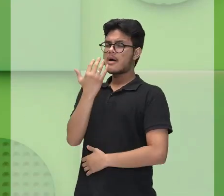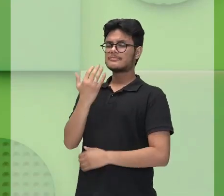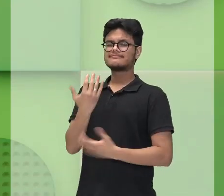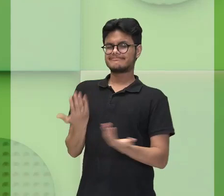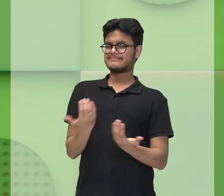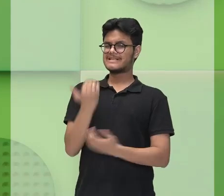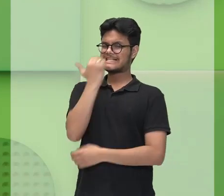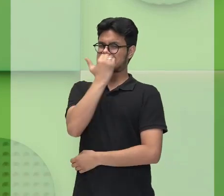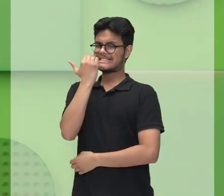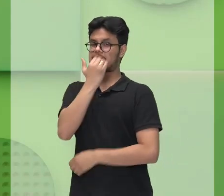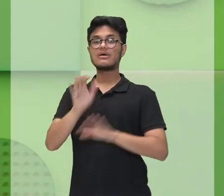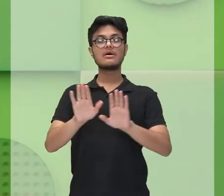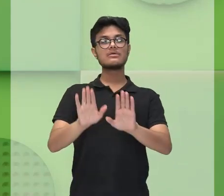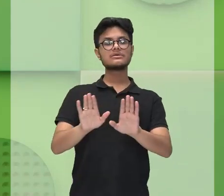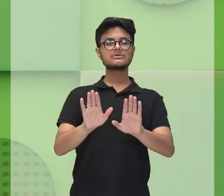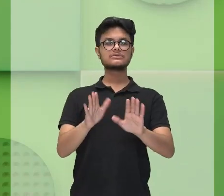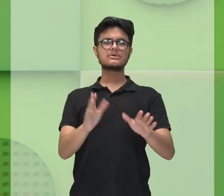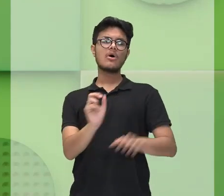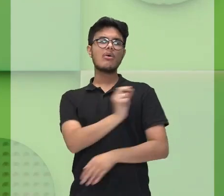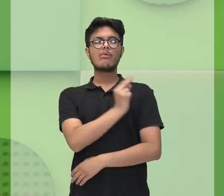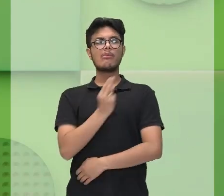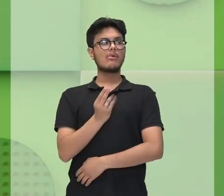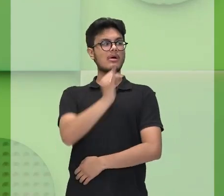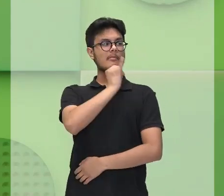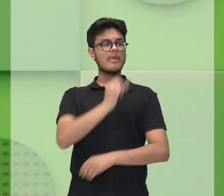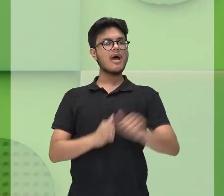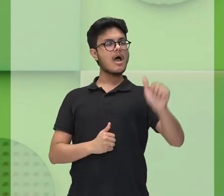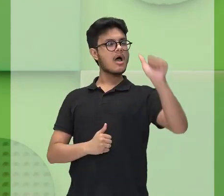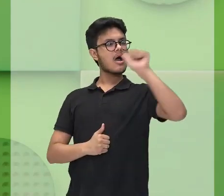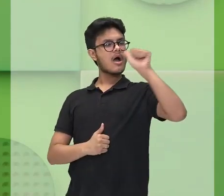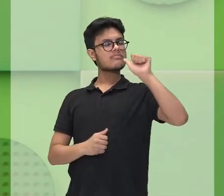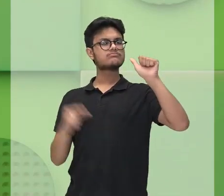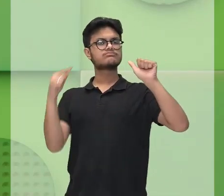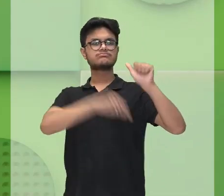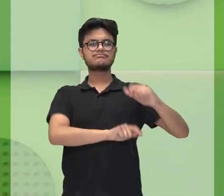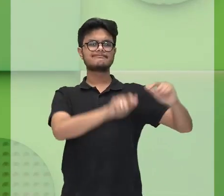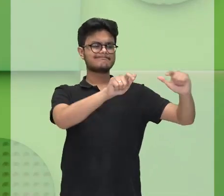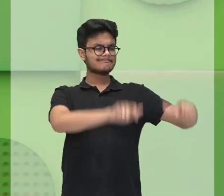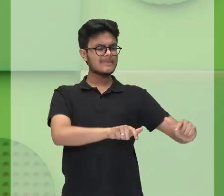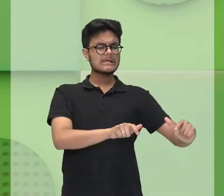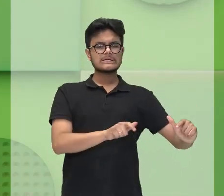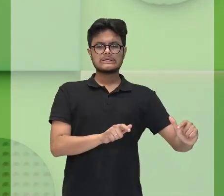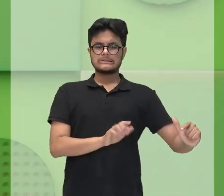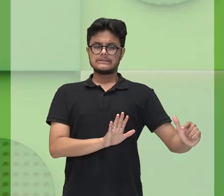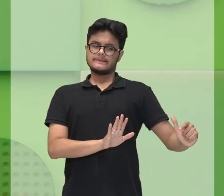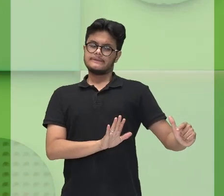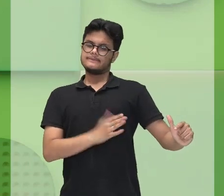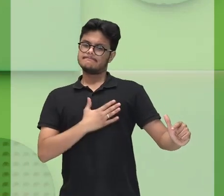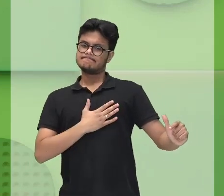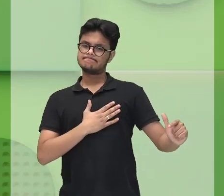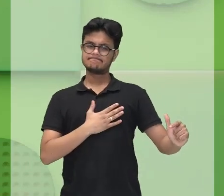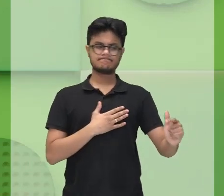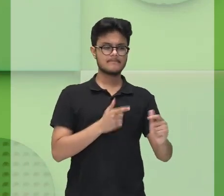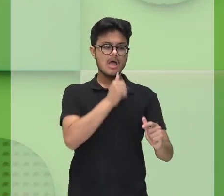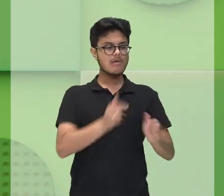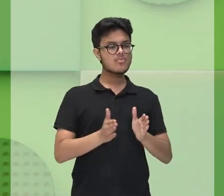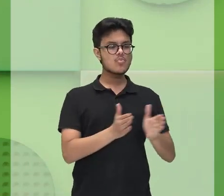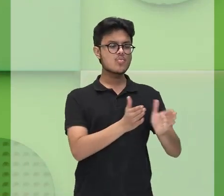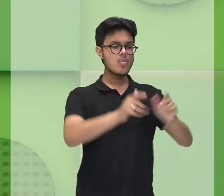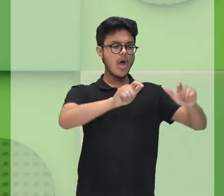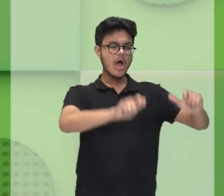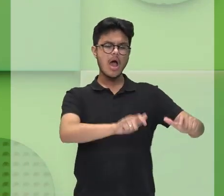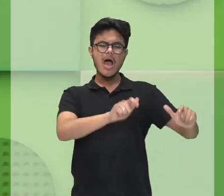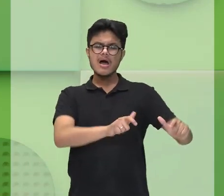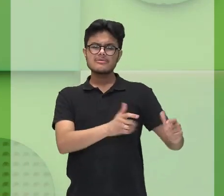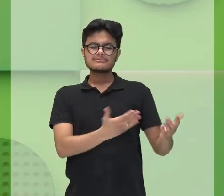unhas? Ou quando vai beber uma água de um ambiente, né, de um riacho, ou uma água